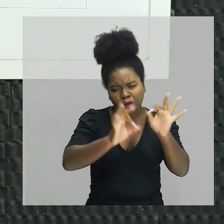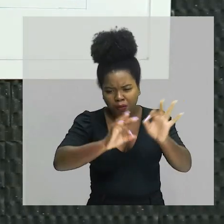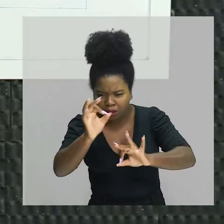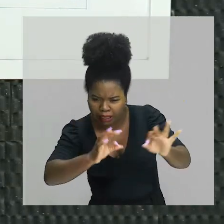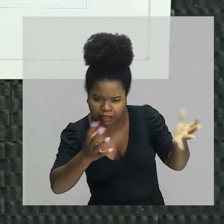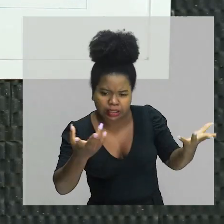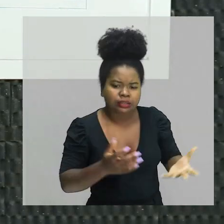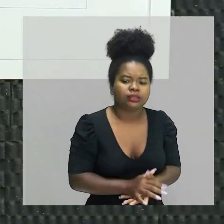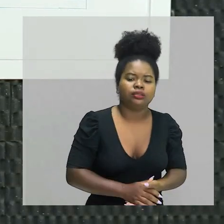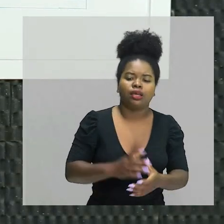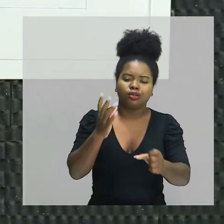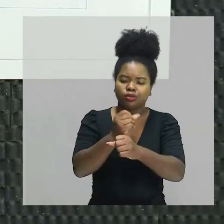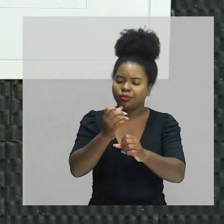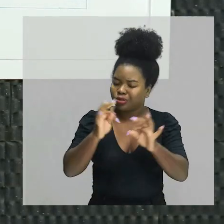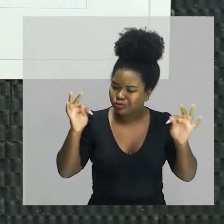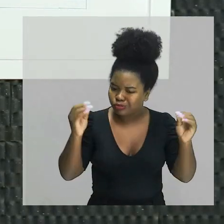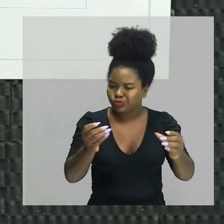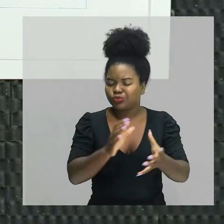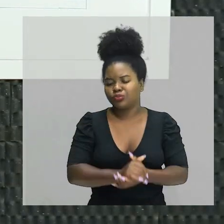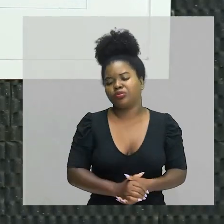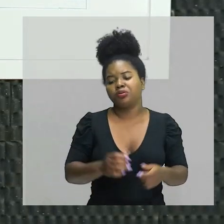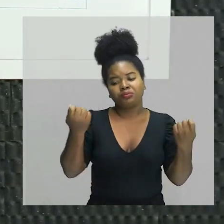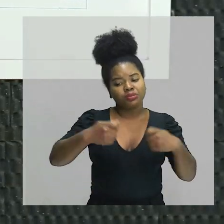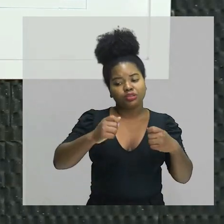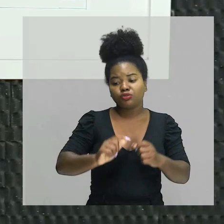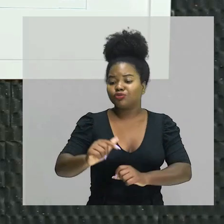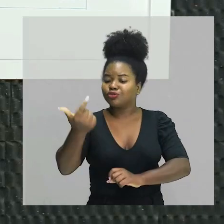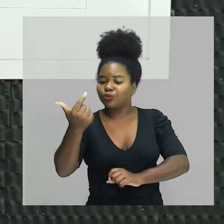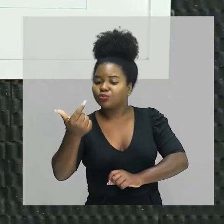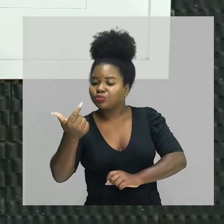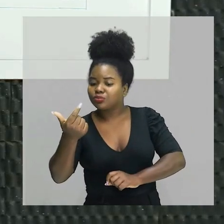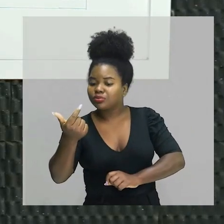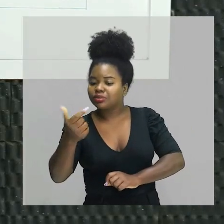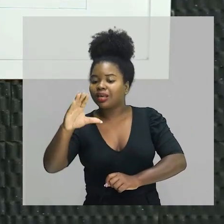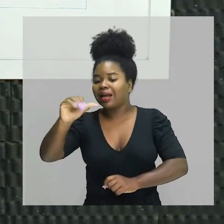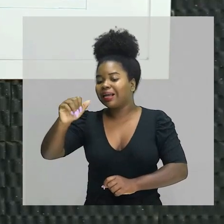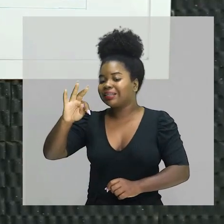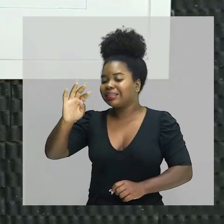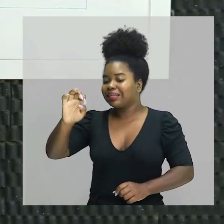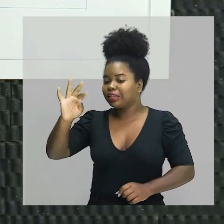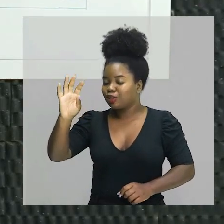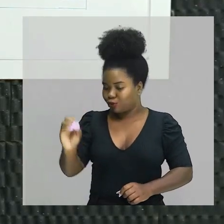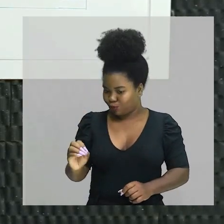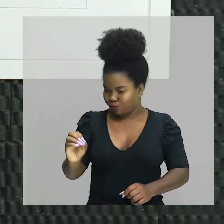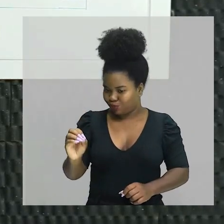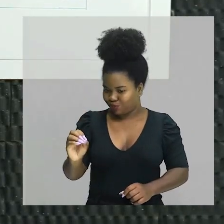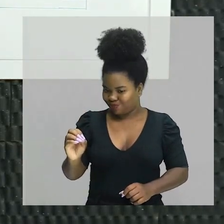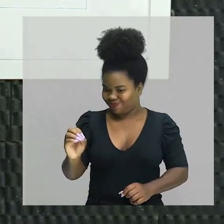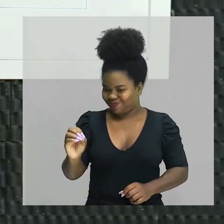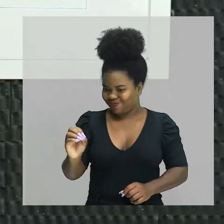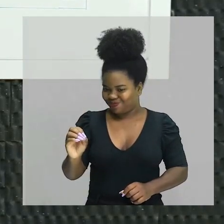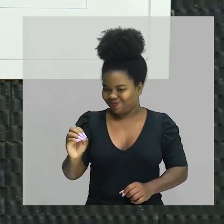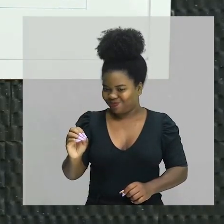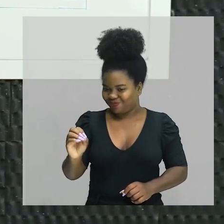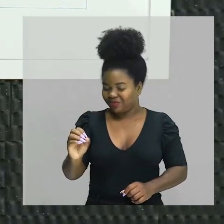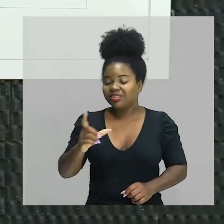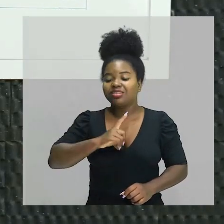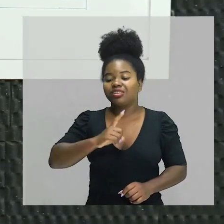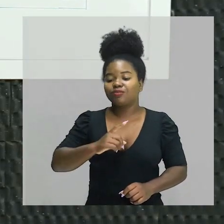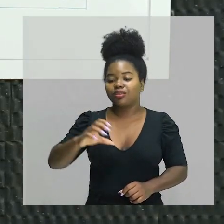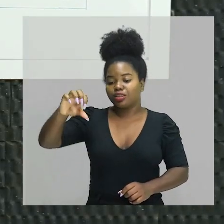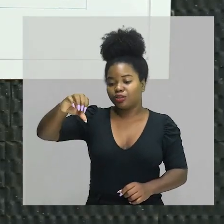esse valor aqui, eu preciso dos outros dois lados, né, que são os catetos, né, os lados que formam esse ângulo de